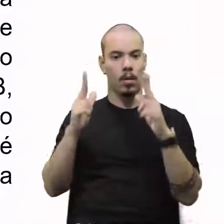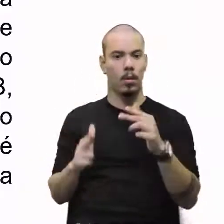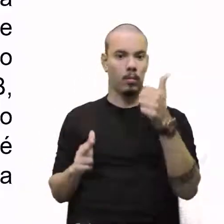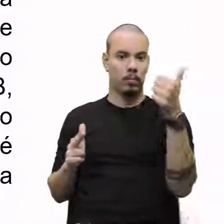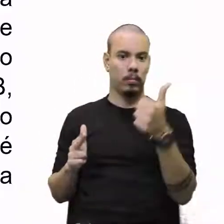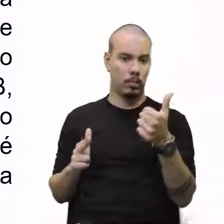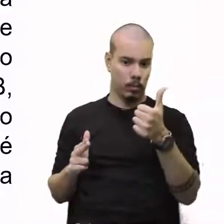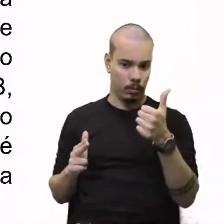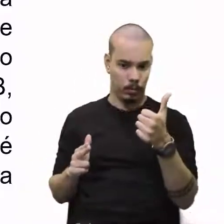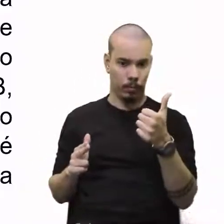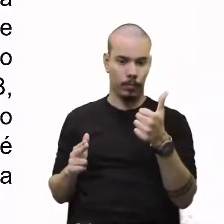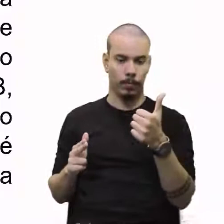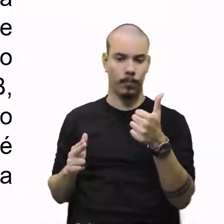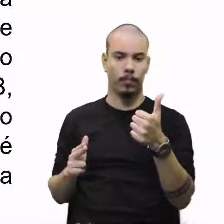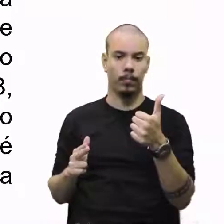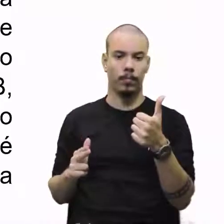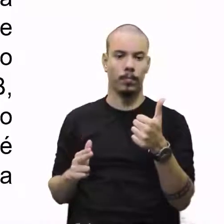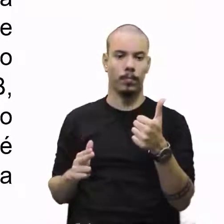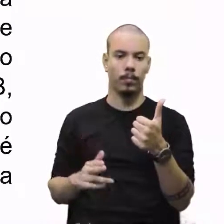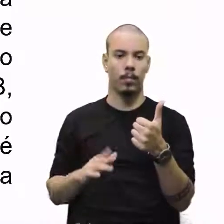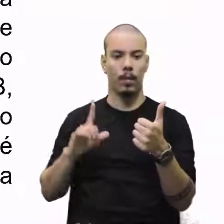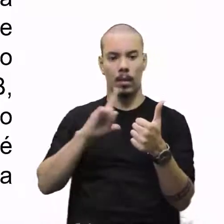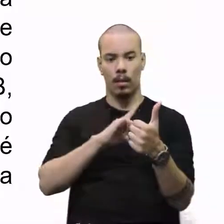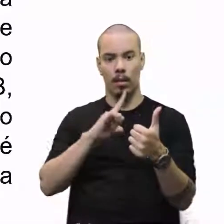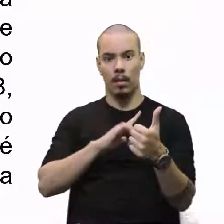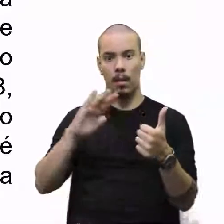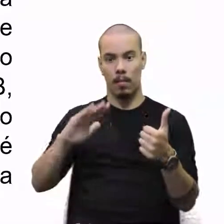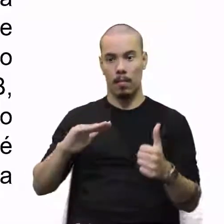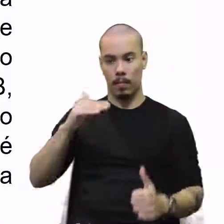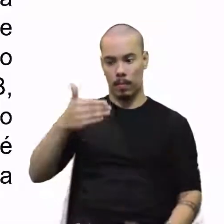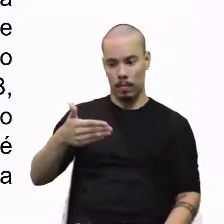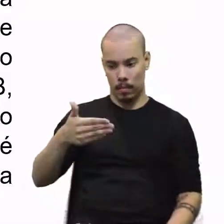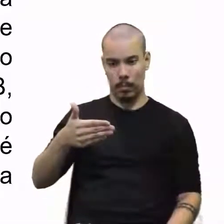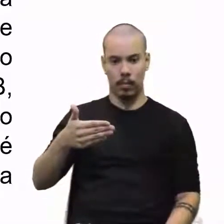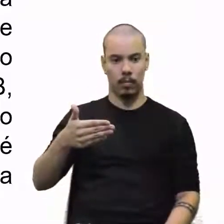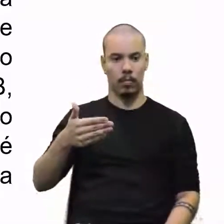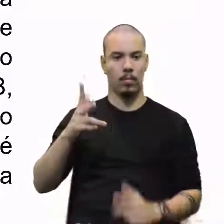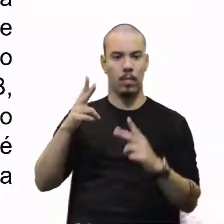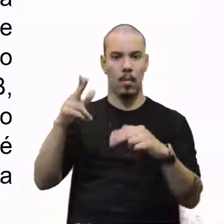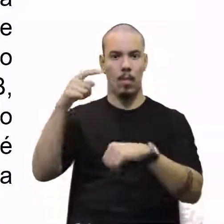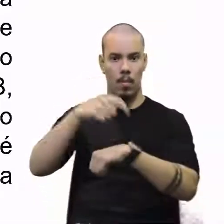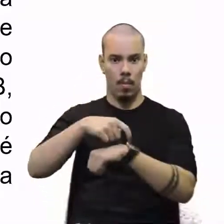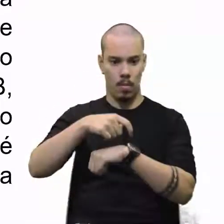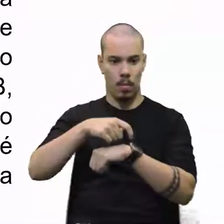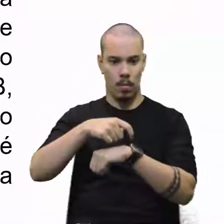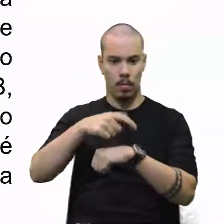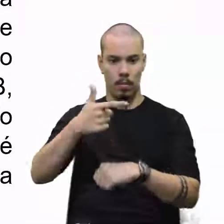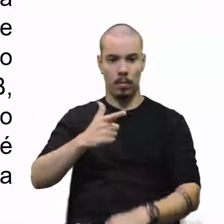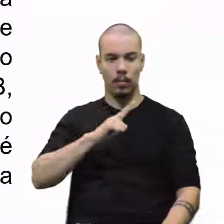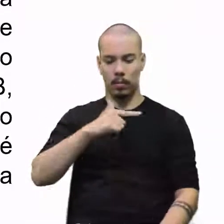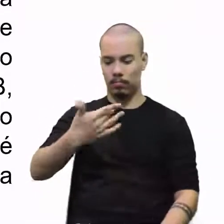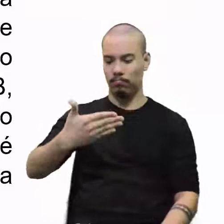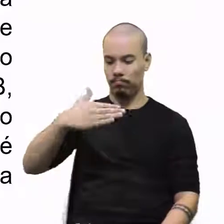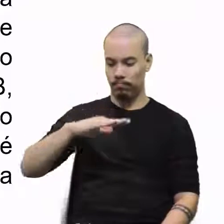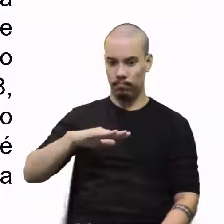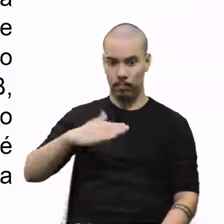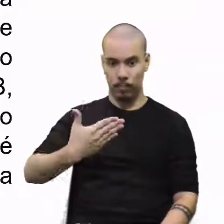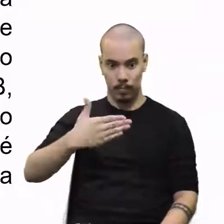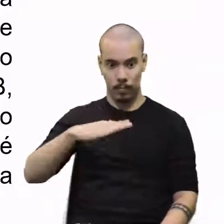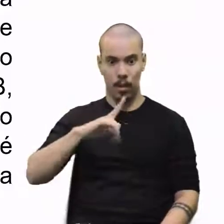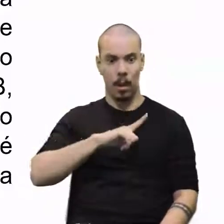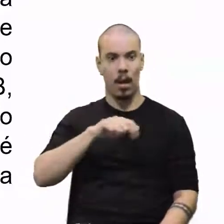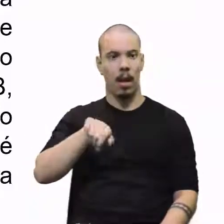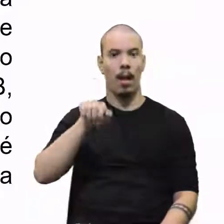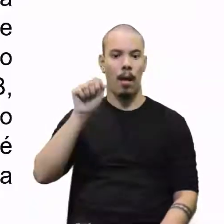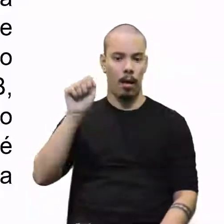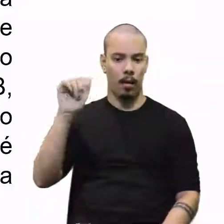primeira. Aí, quando a plaqueta está em pé, do jeito que está lá, como no momento em que está armada, tendo seu terminal A